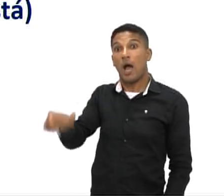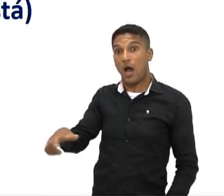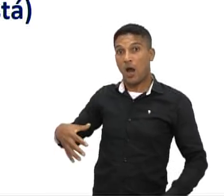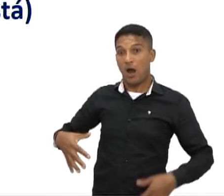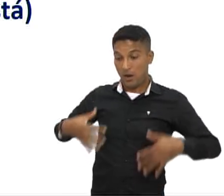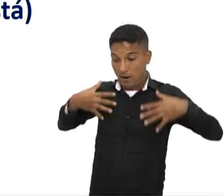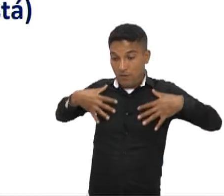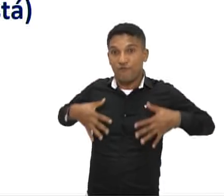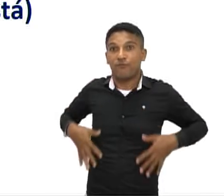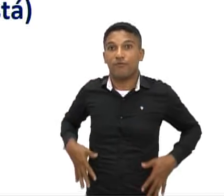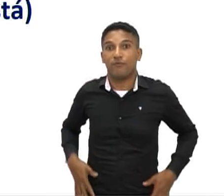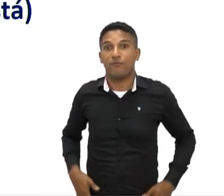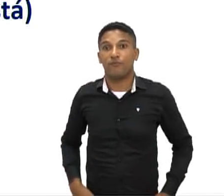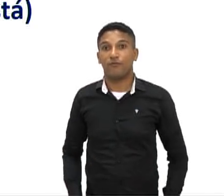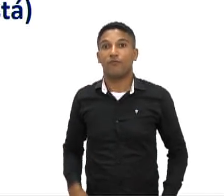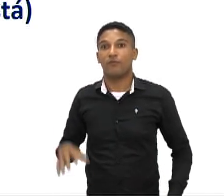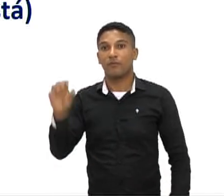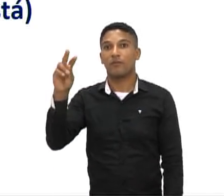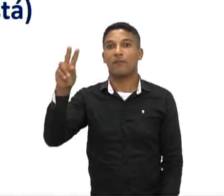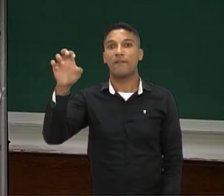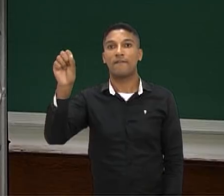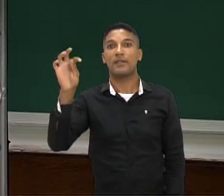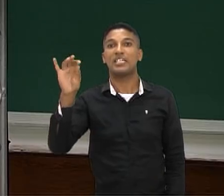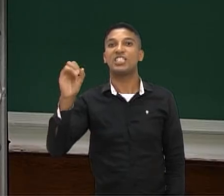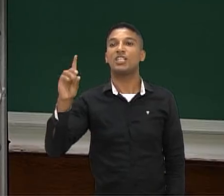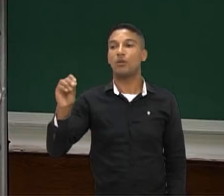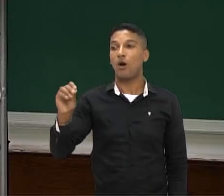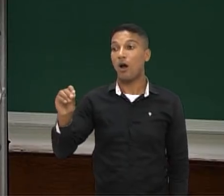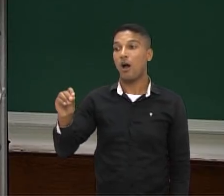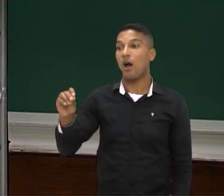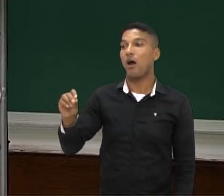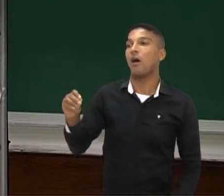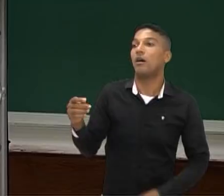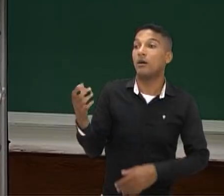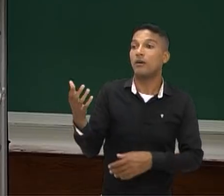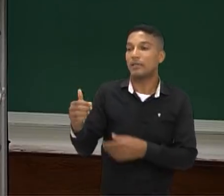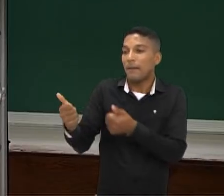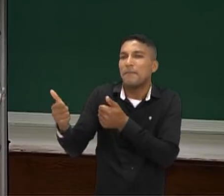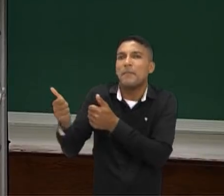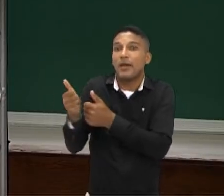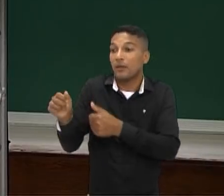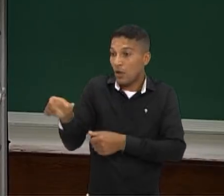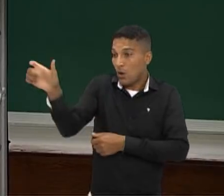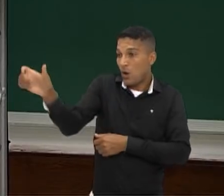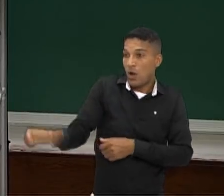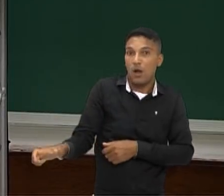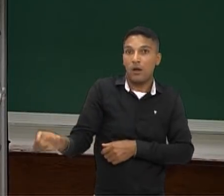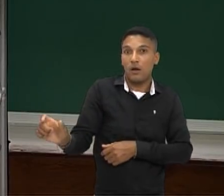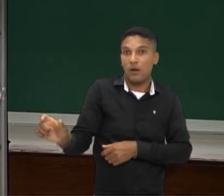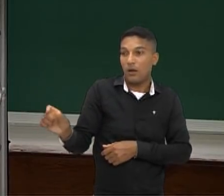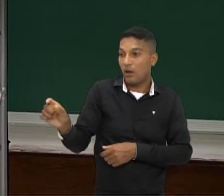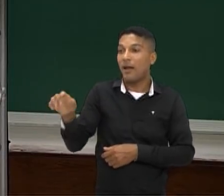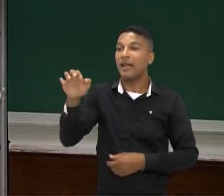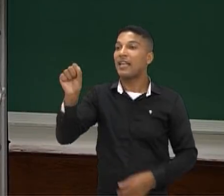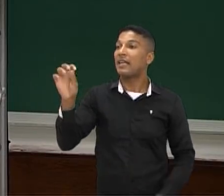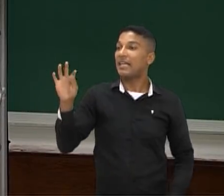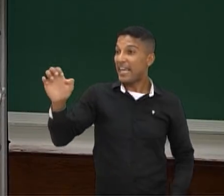está mais distante um pouco, né? Está com uma pessoa próxima a mim, eu uso o quê? Esse, né? Se fosse